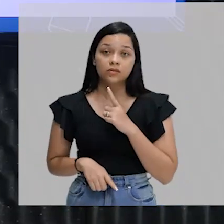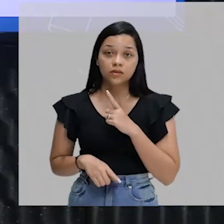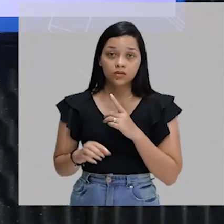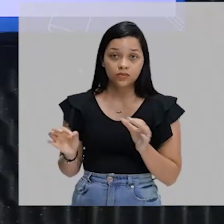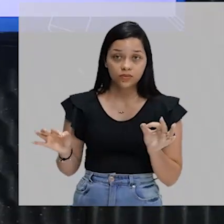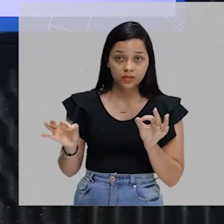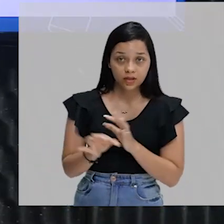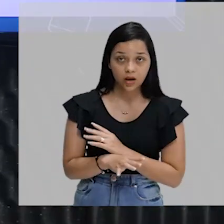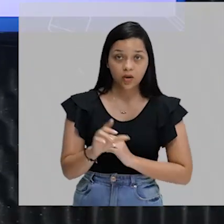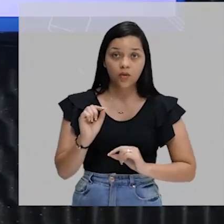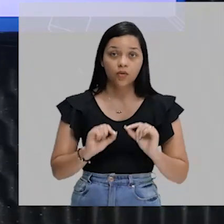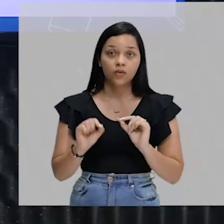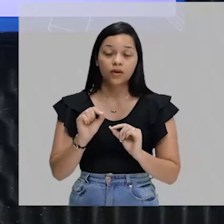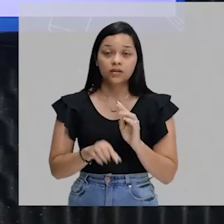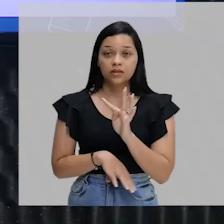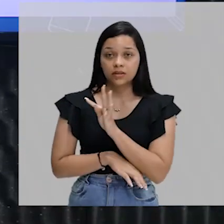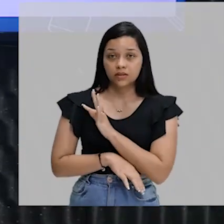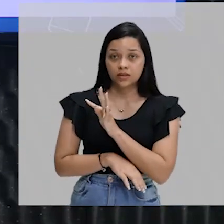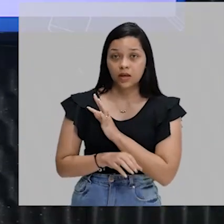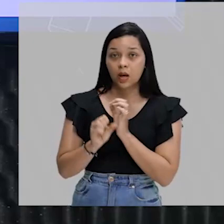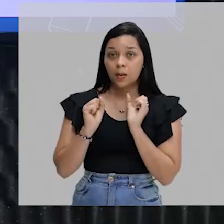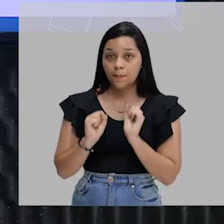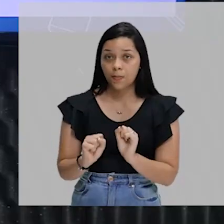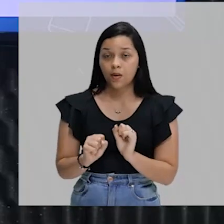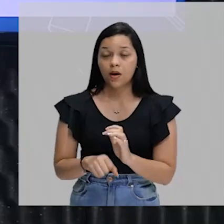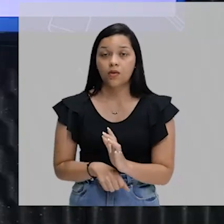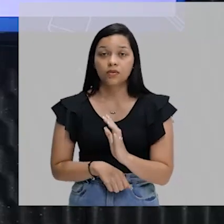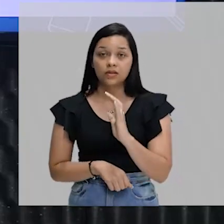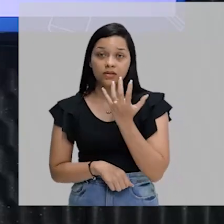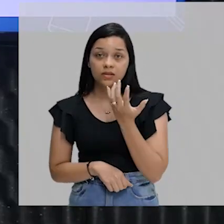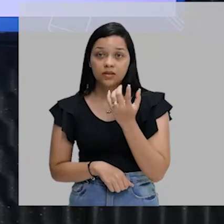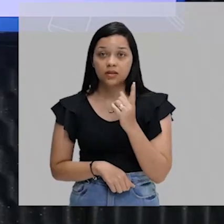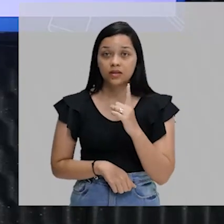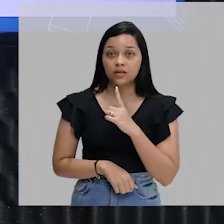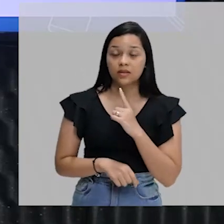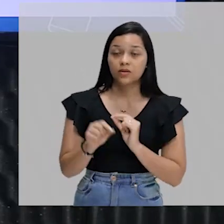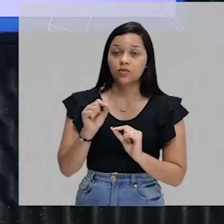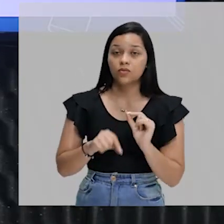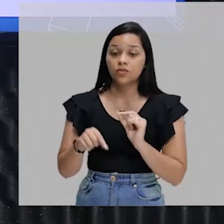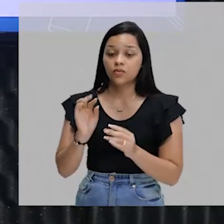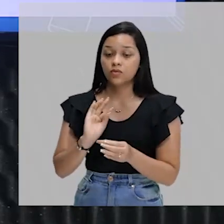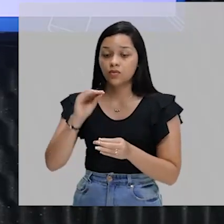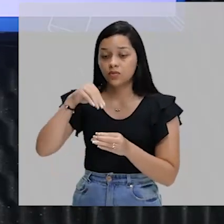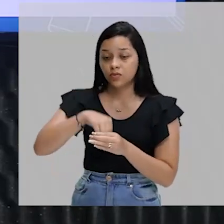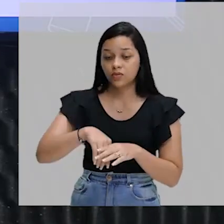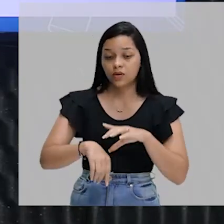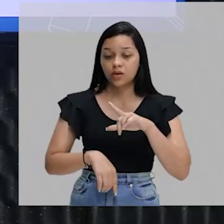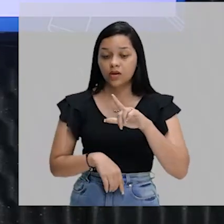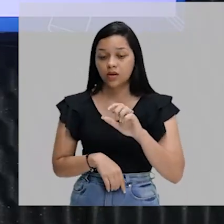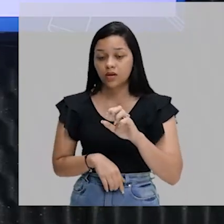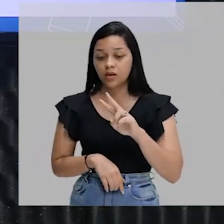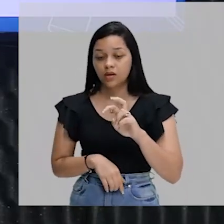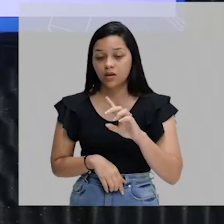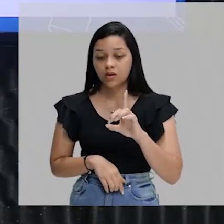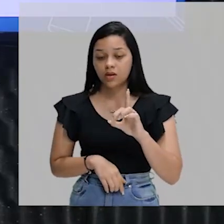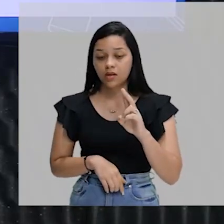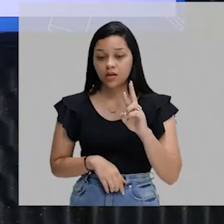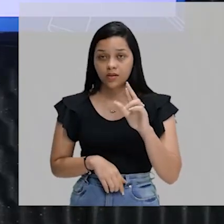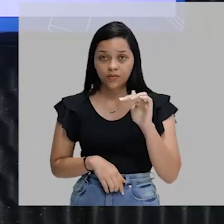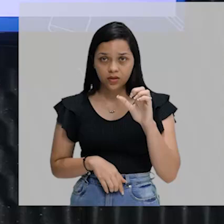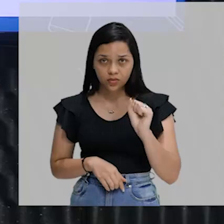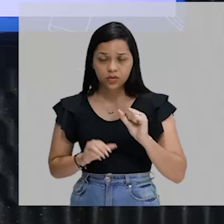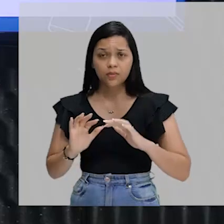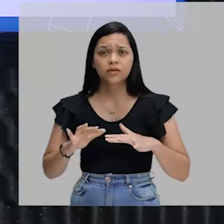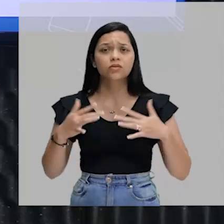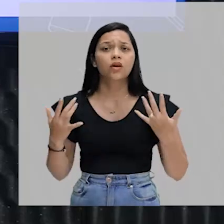final, que essa técnica ela poderia ser feita inserindo transgenes em leveduras. Agora, qual